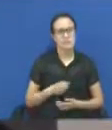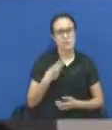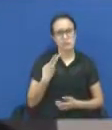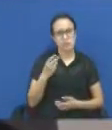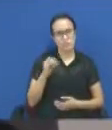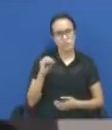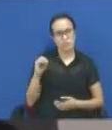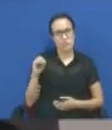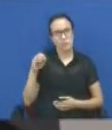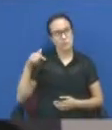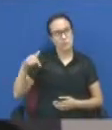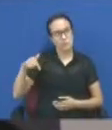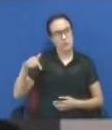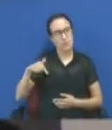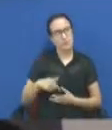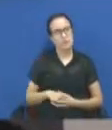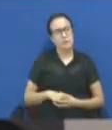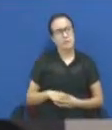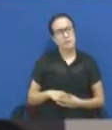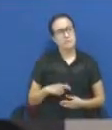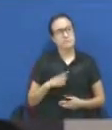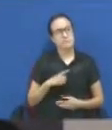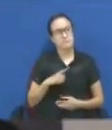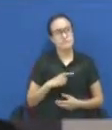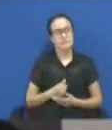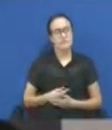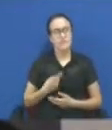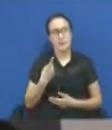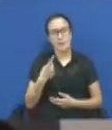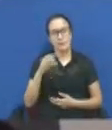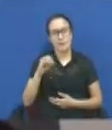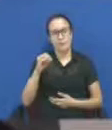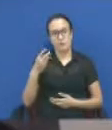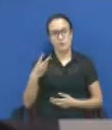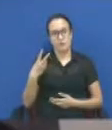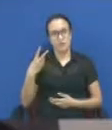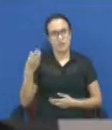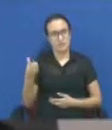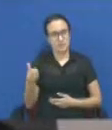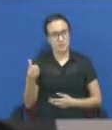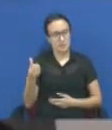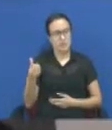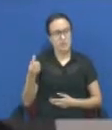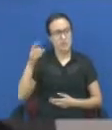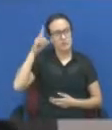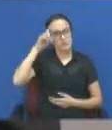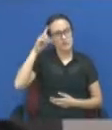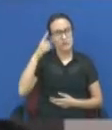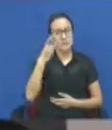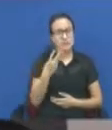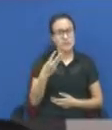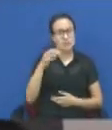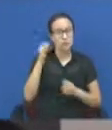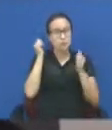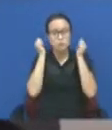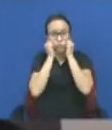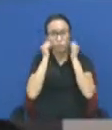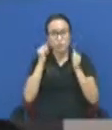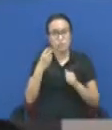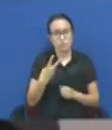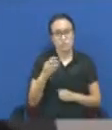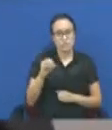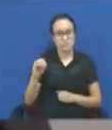2007, é uma portaria 1026, de 3 de julho de 2007, que criou a Comissão Municipal